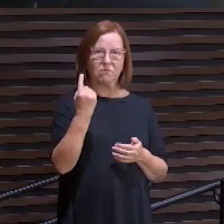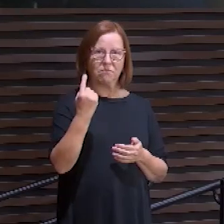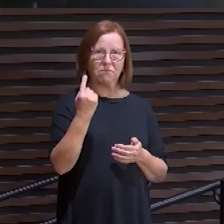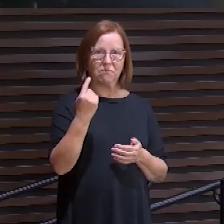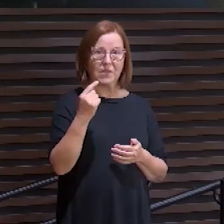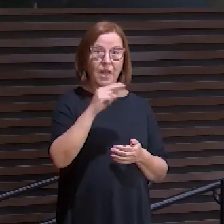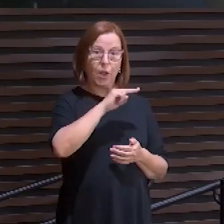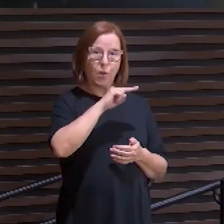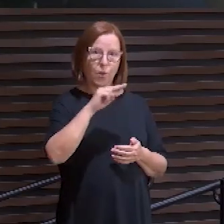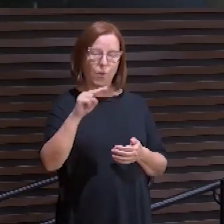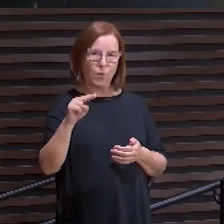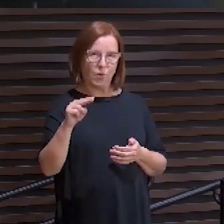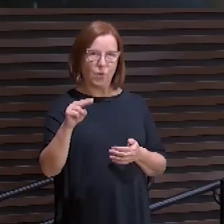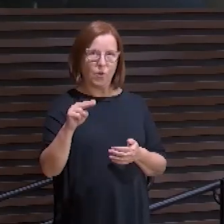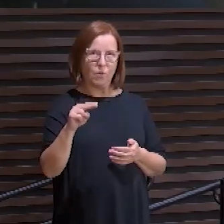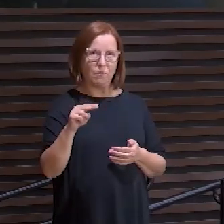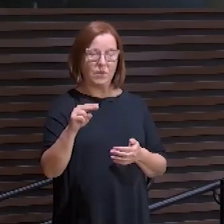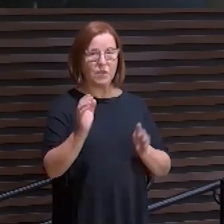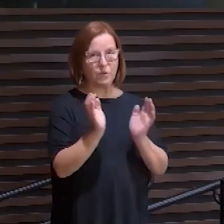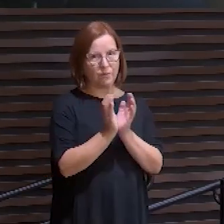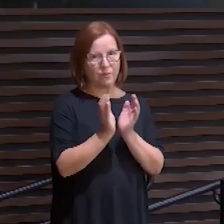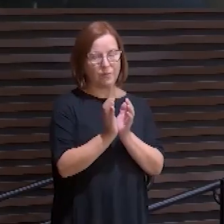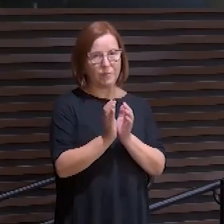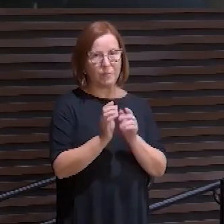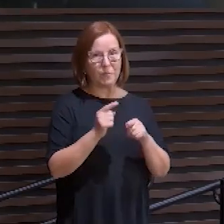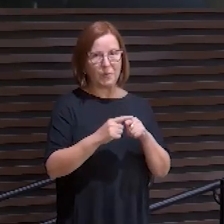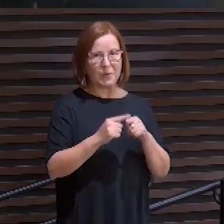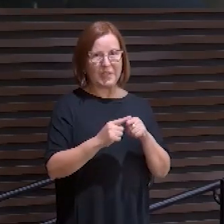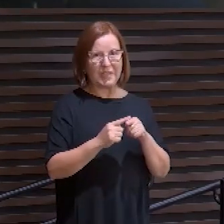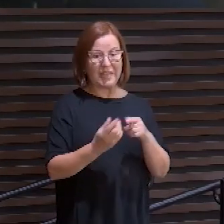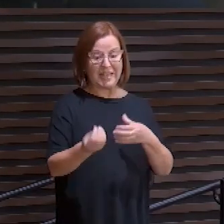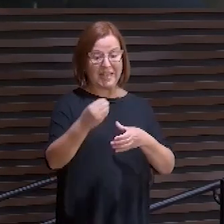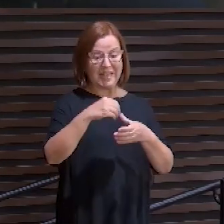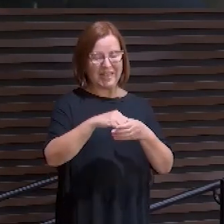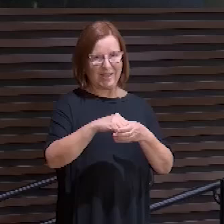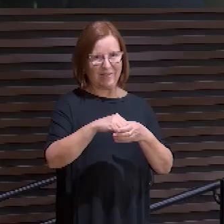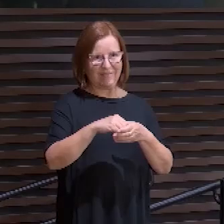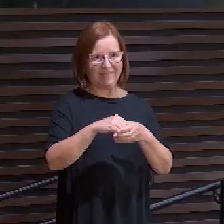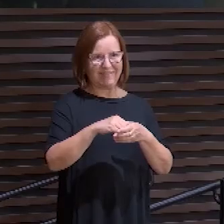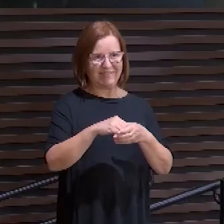coletivo. Nele estava contido